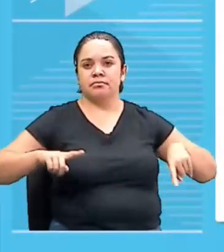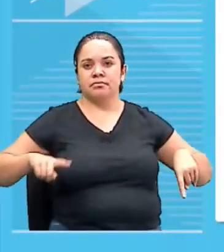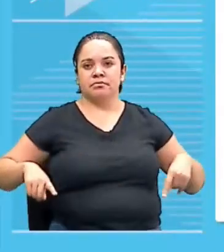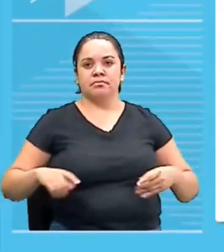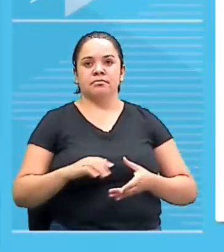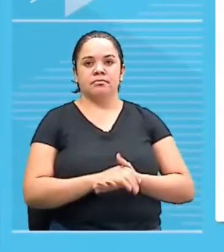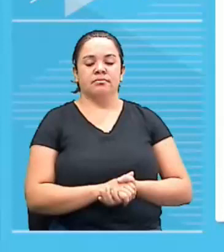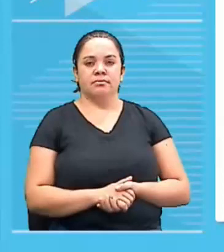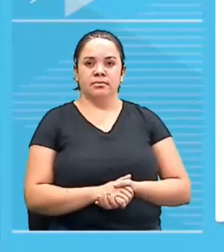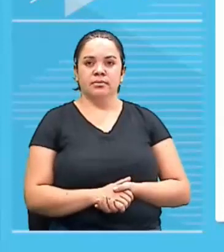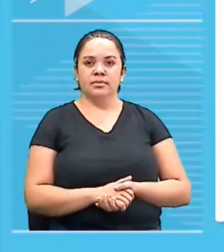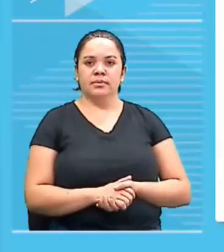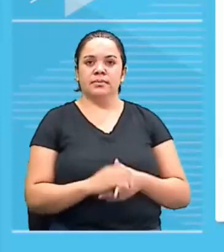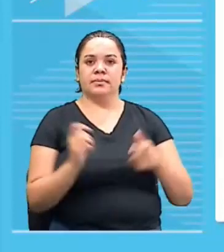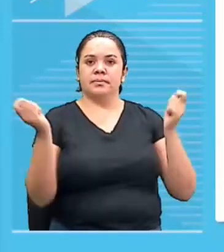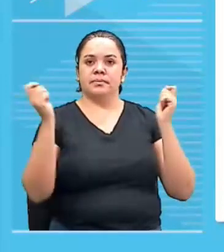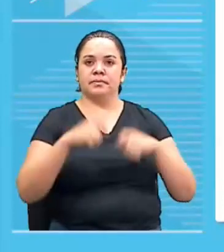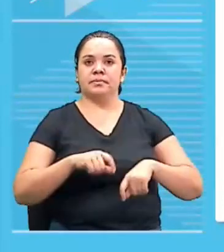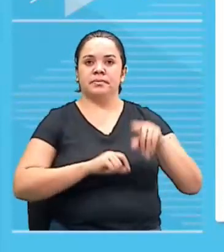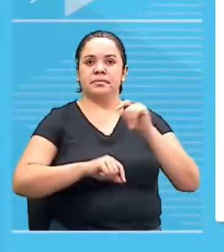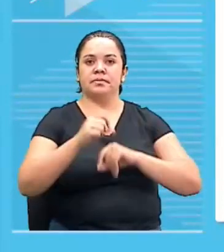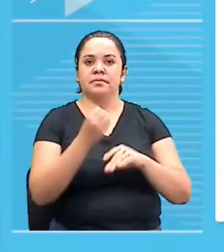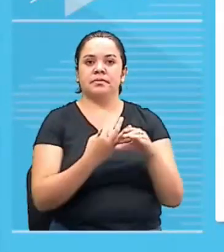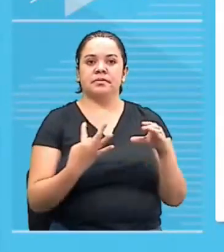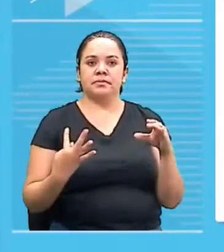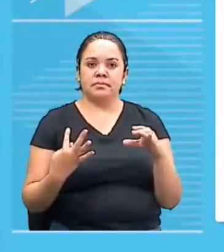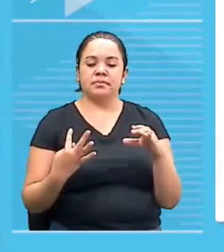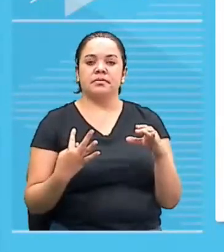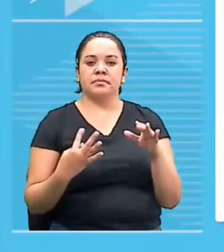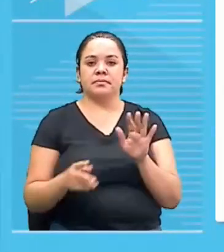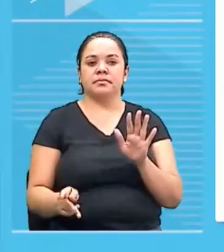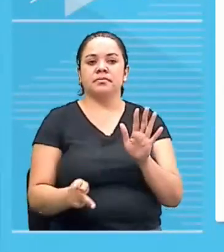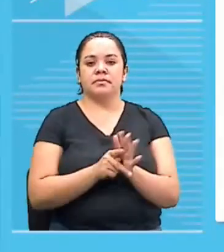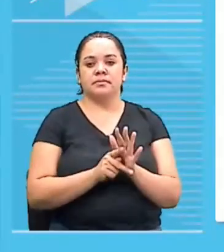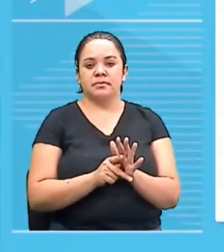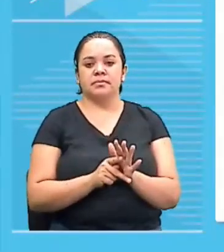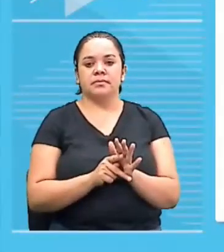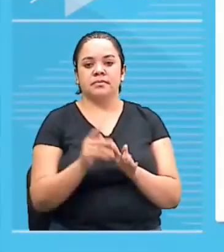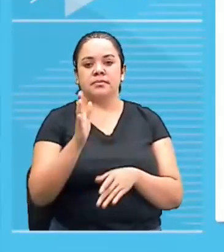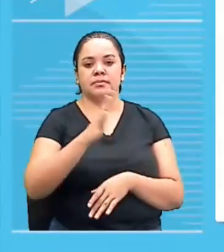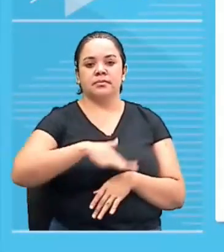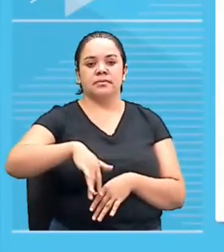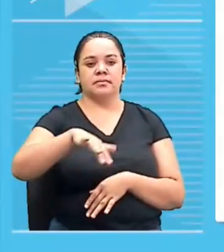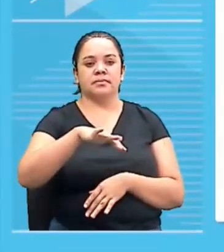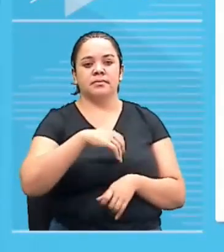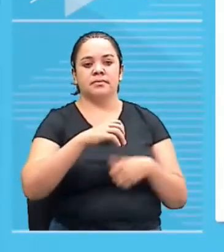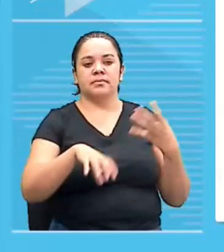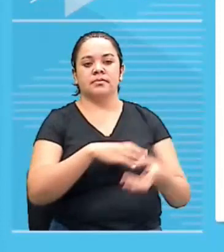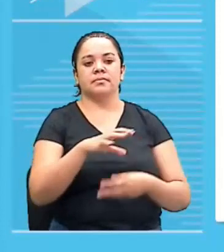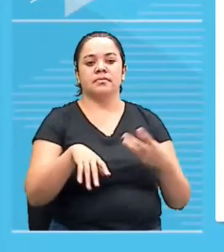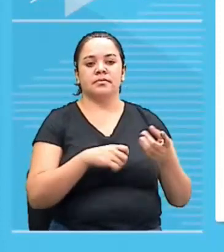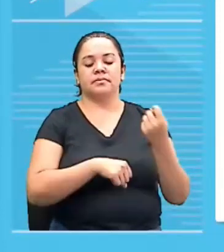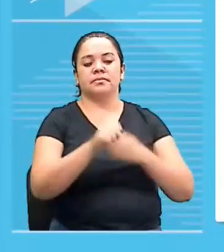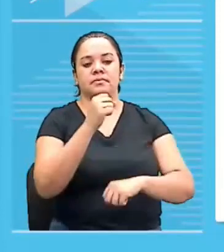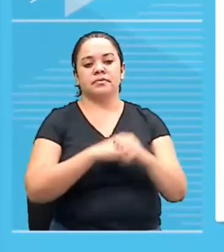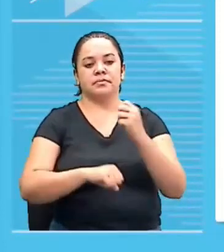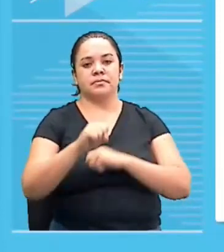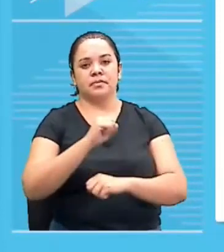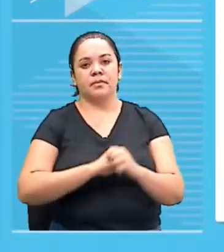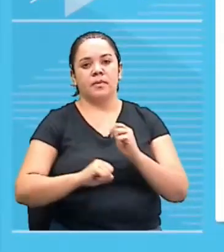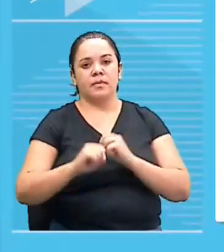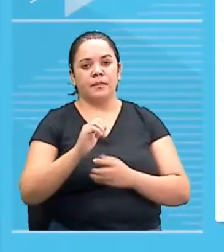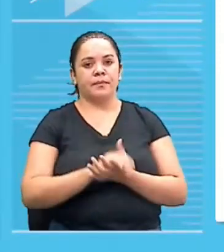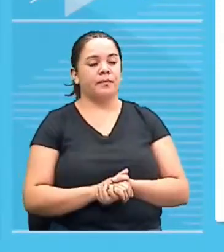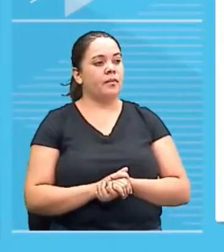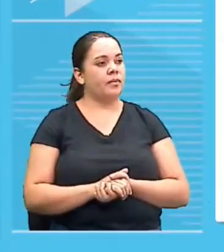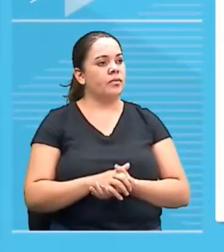monitoração de equipamentos já faz parte, é uma característica bem específica dessa Revolução Industrial. Ferramentas e